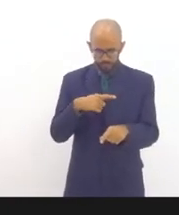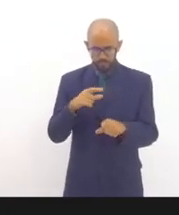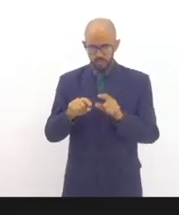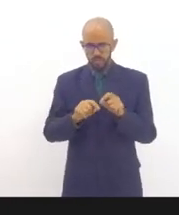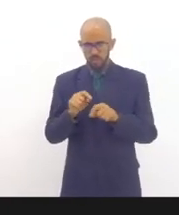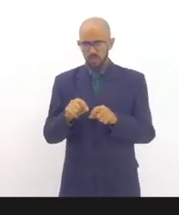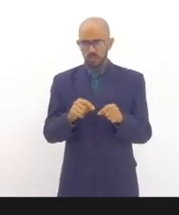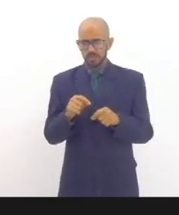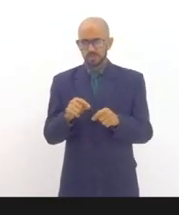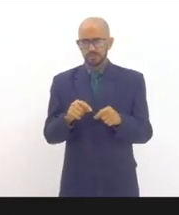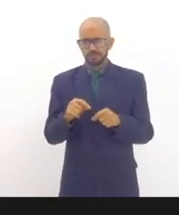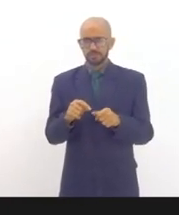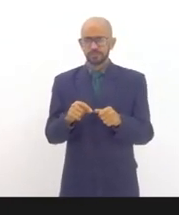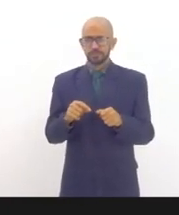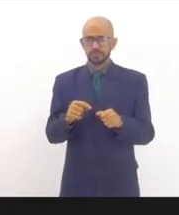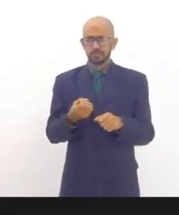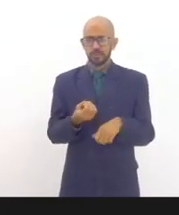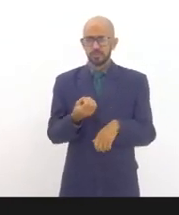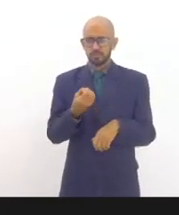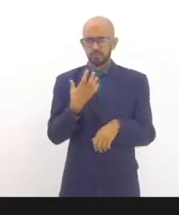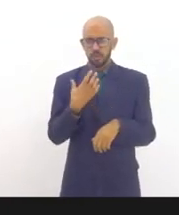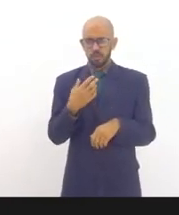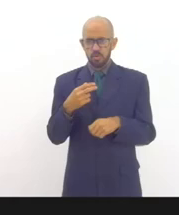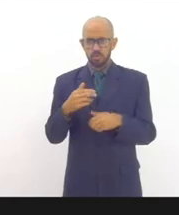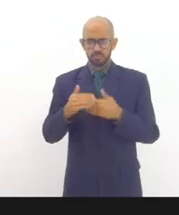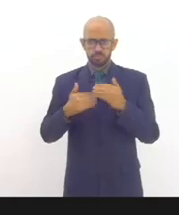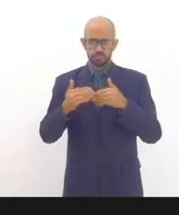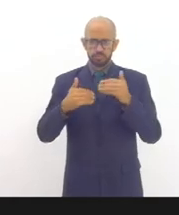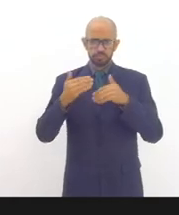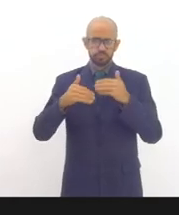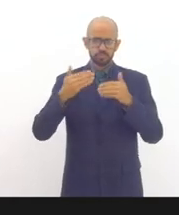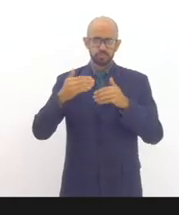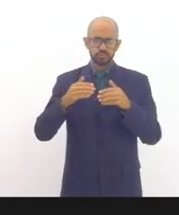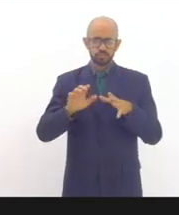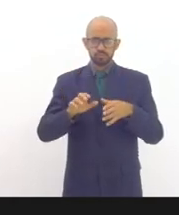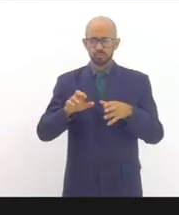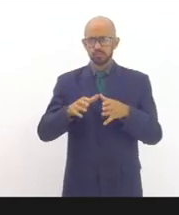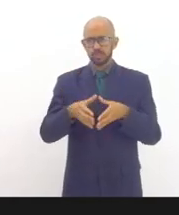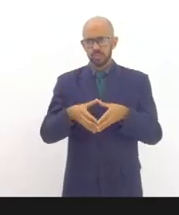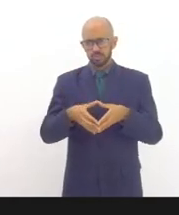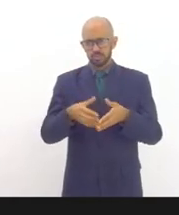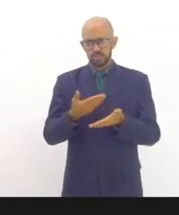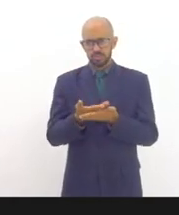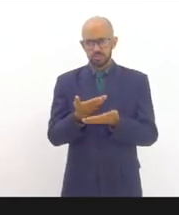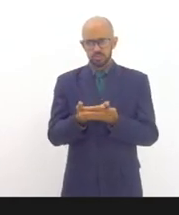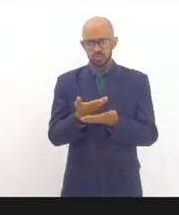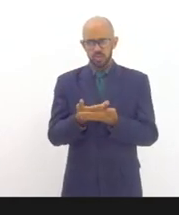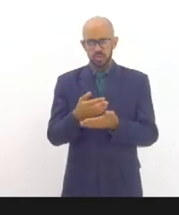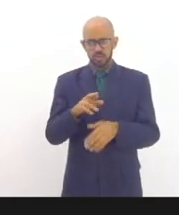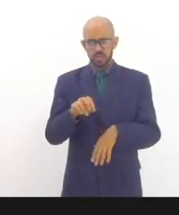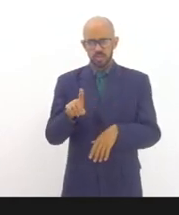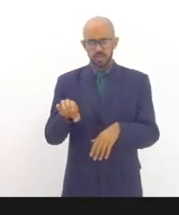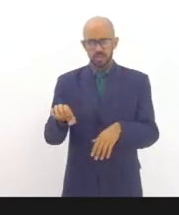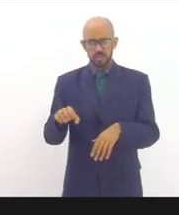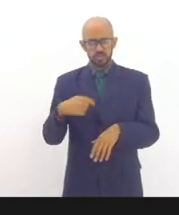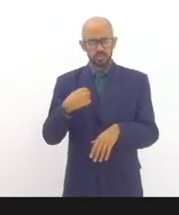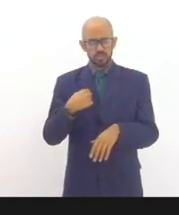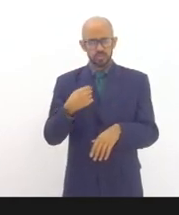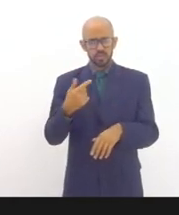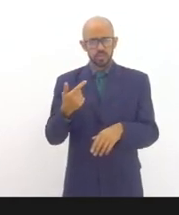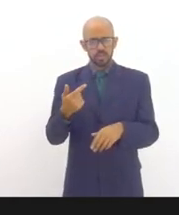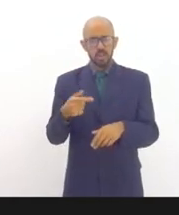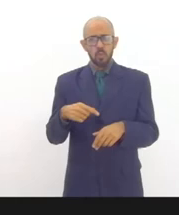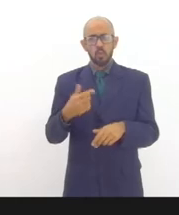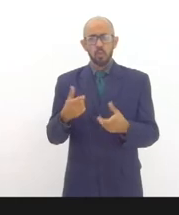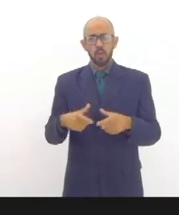ótimo resultado da rede todas as escolas interculturais, elas são as principais unidades escolares onde eu tenho menor índice de evasão,